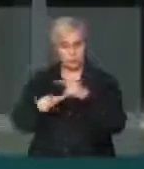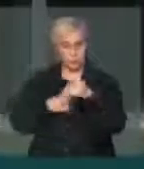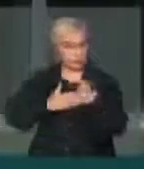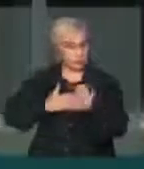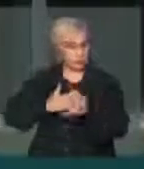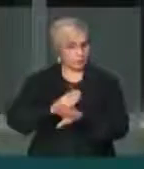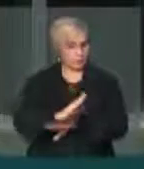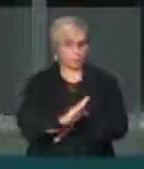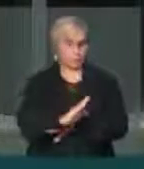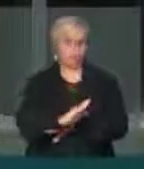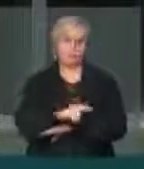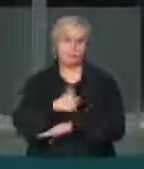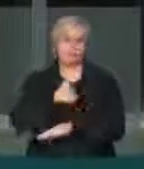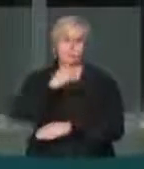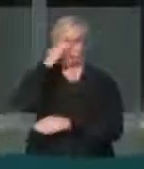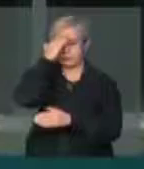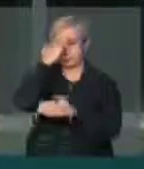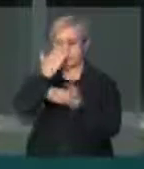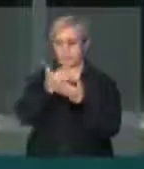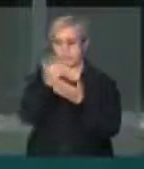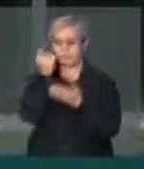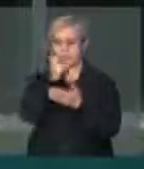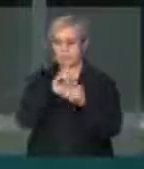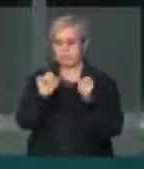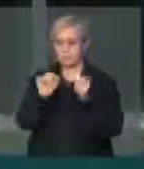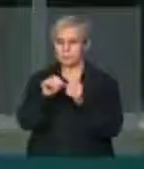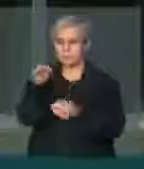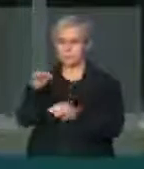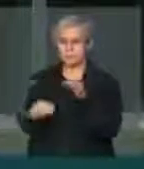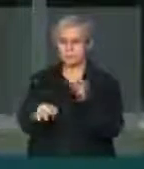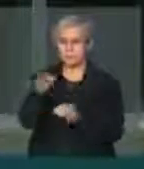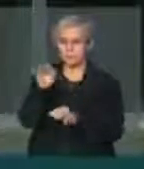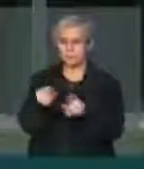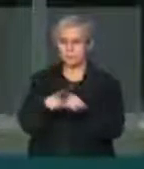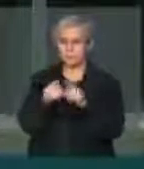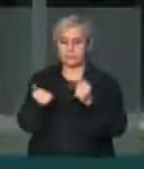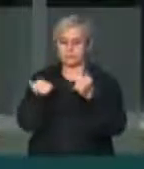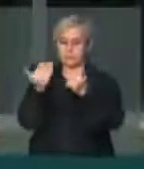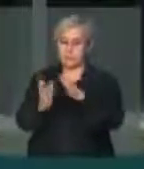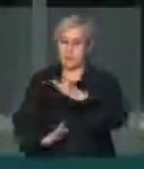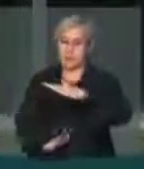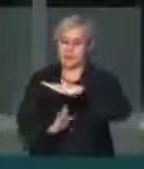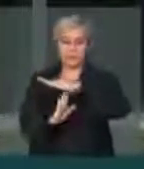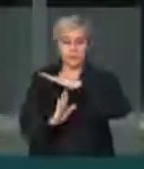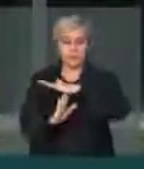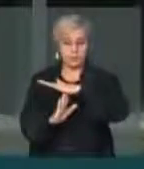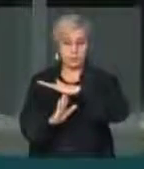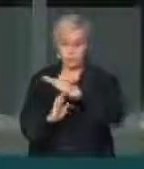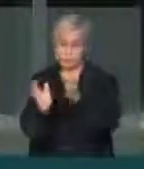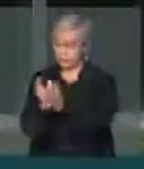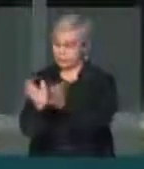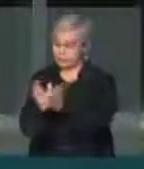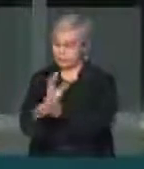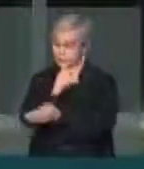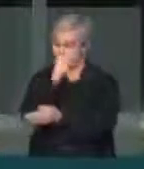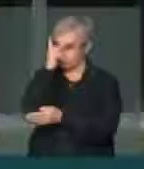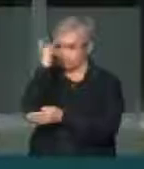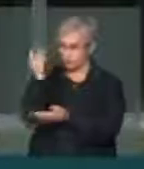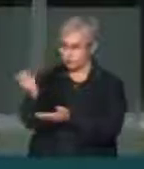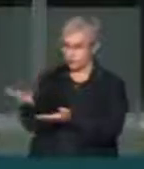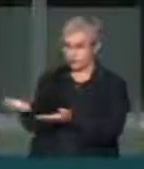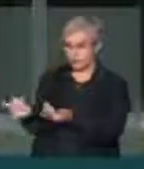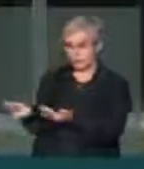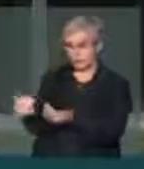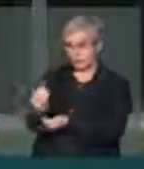certeza, para que nós possamos fazer justiça e dar limites a esses que de forma cruel, bárbara,